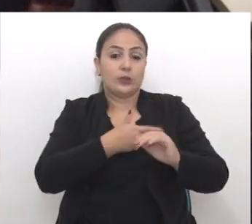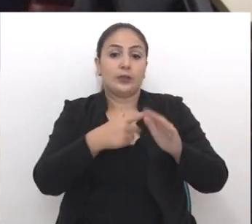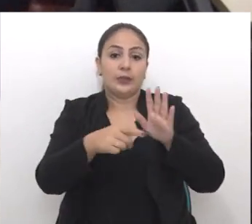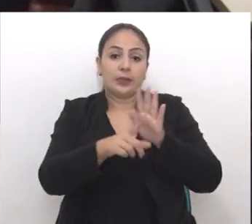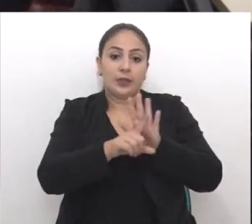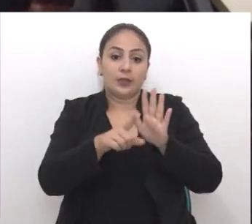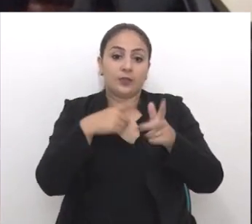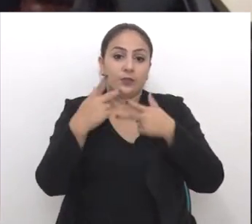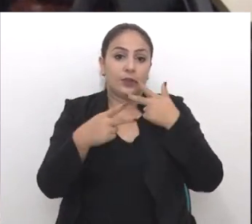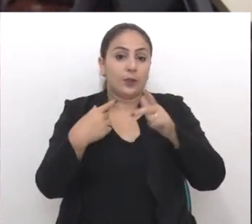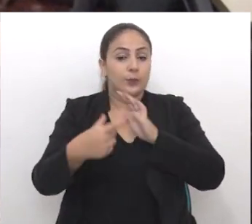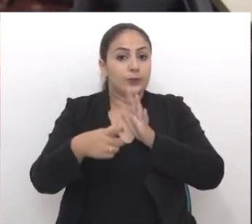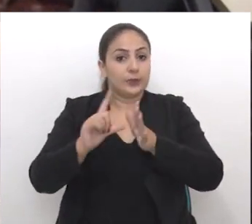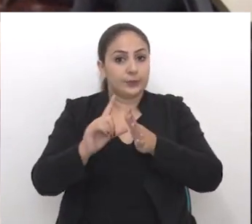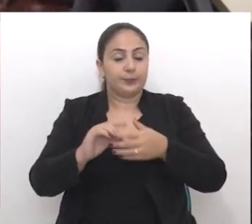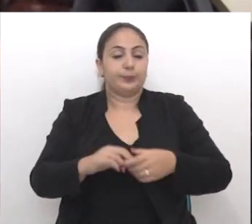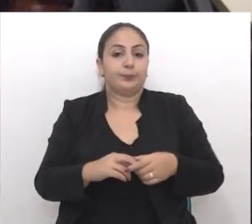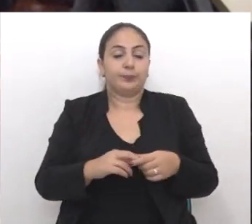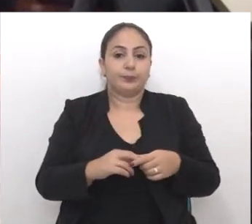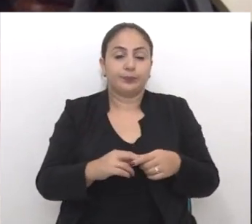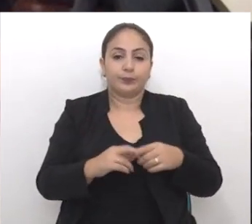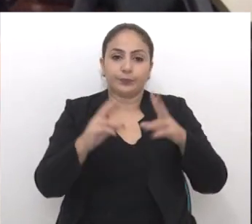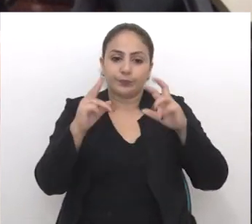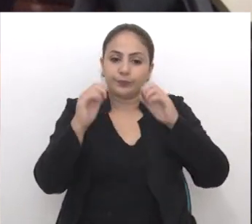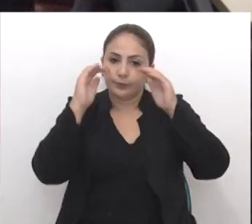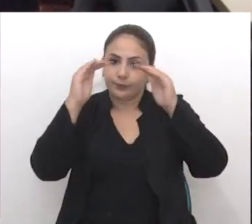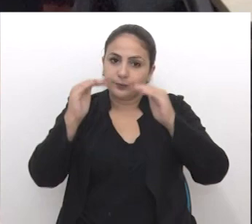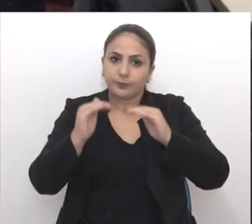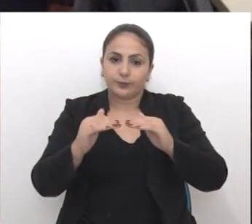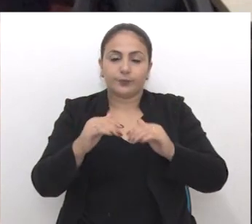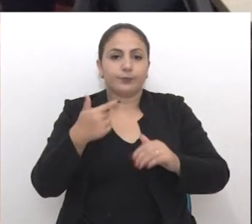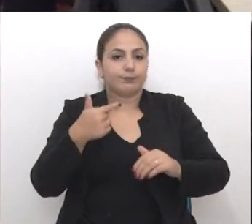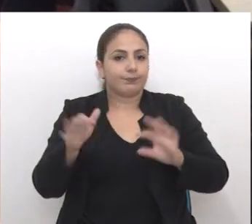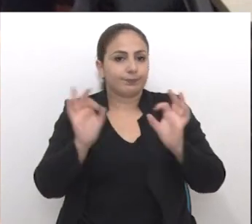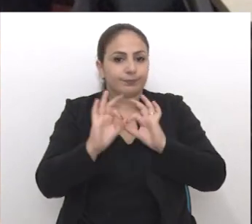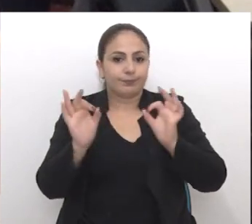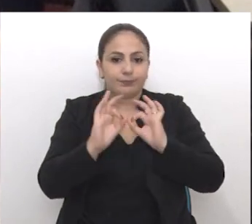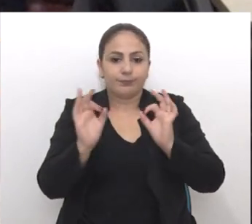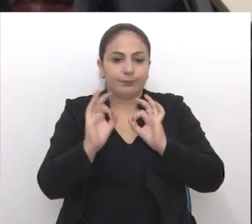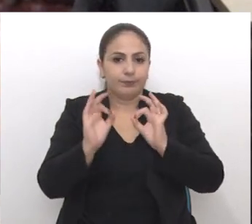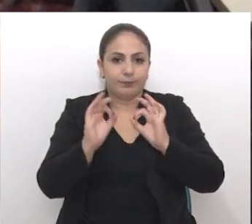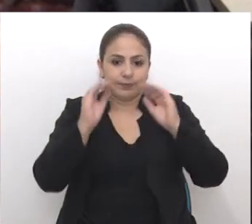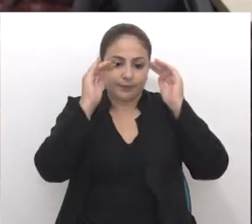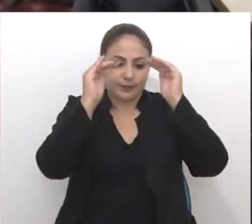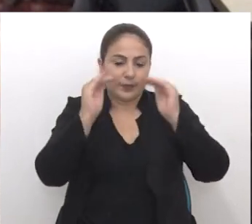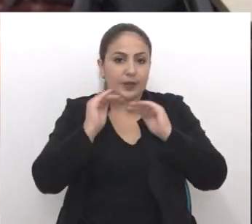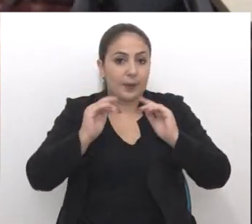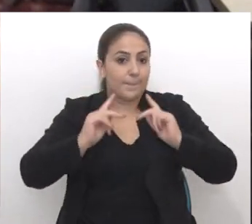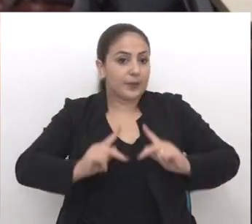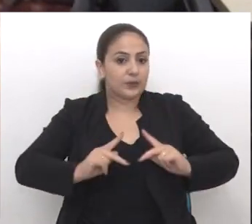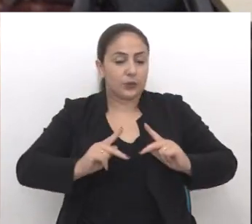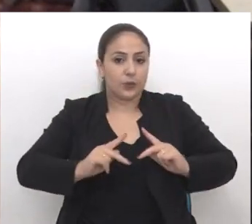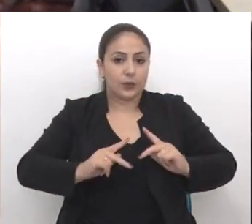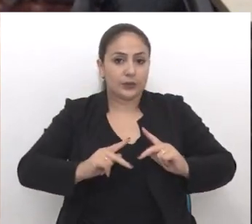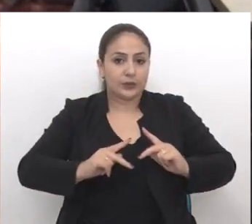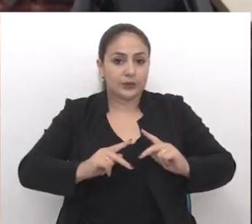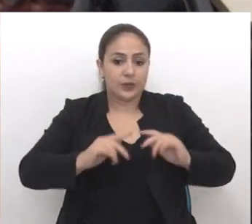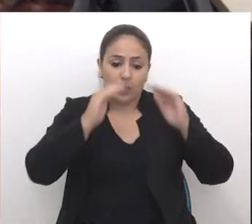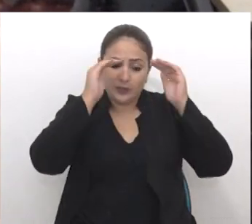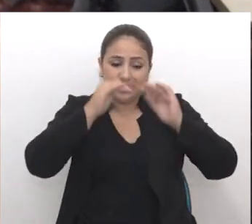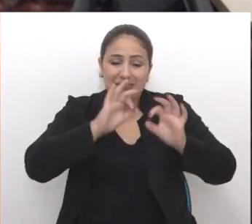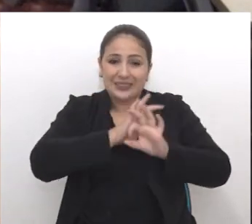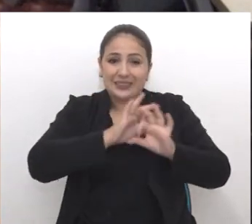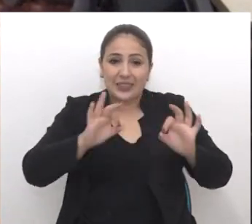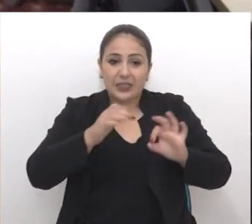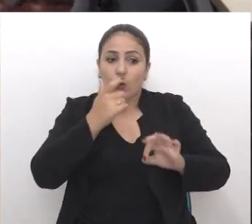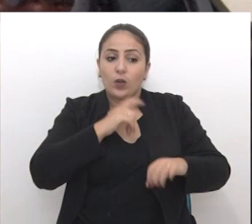lei que nós falamos agora anteriormente. A questão do respeito. Não se tem respeito por nada, ninguém obedece nada, e eu acho que